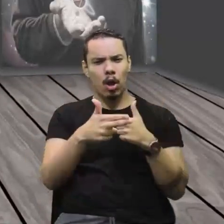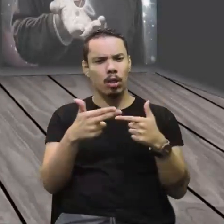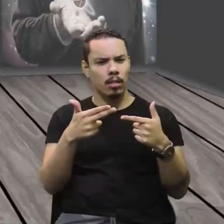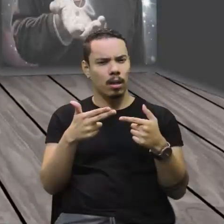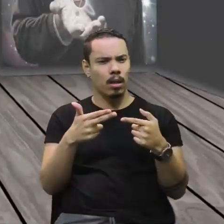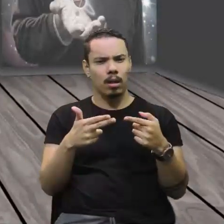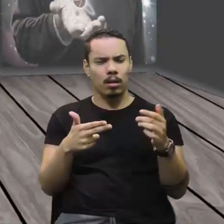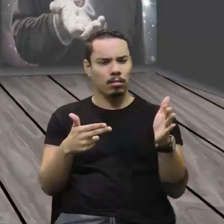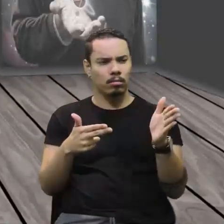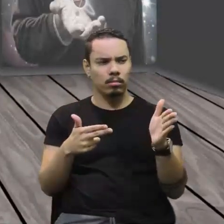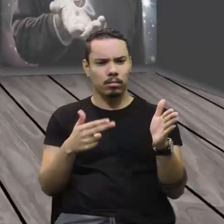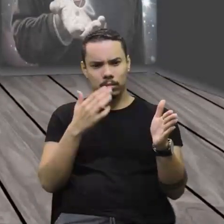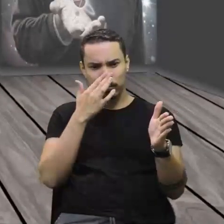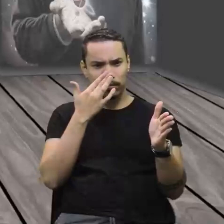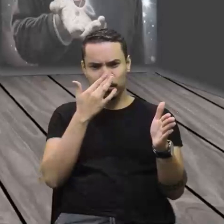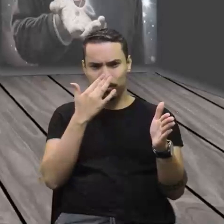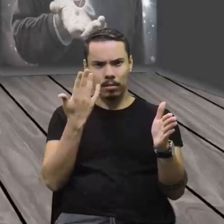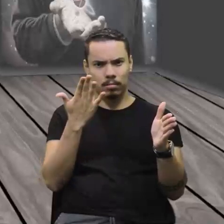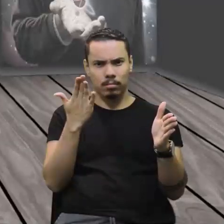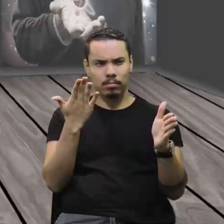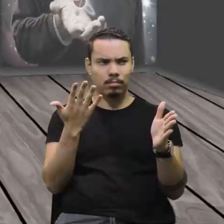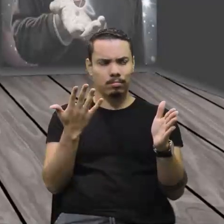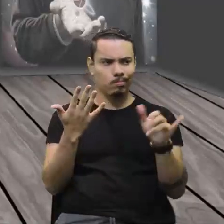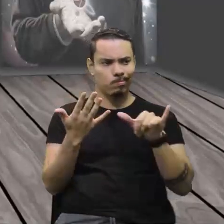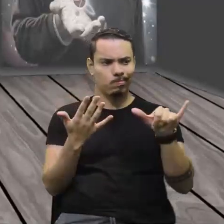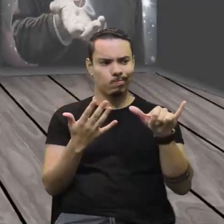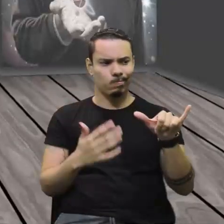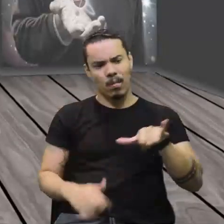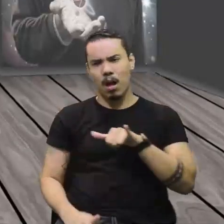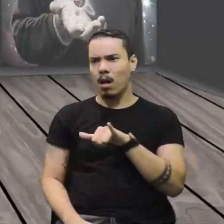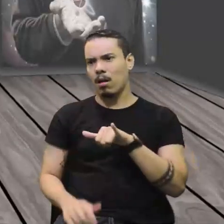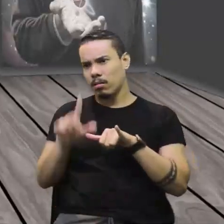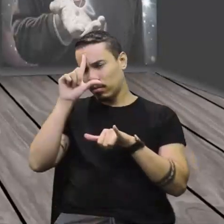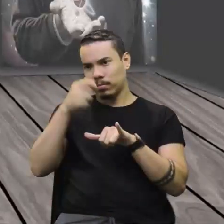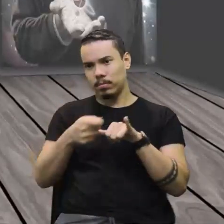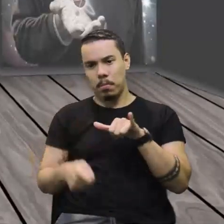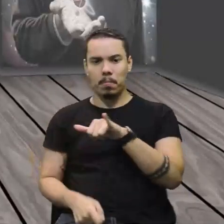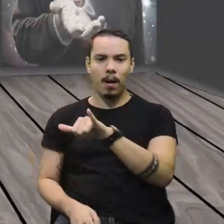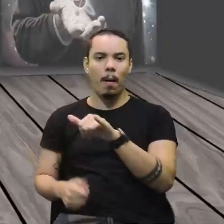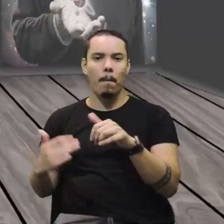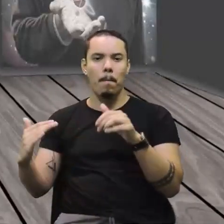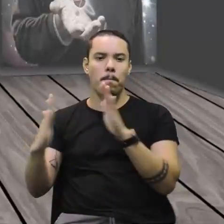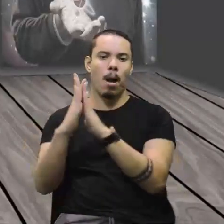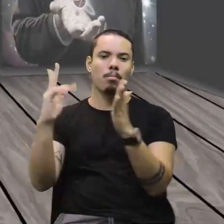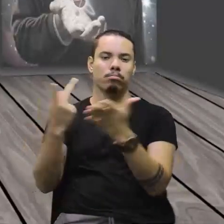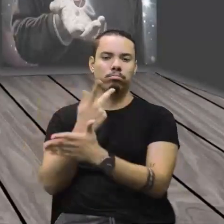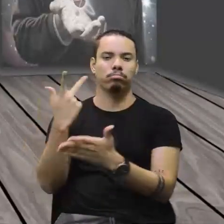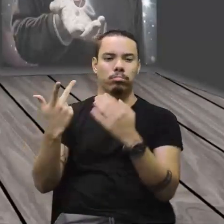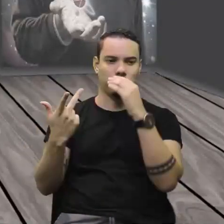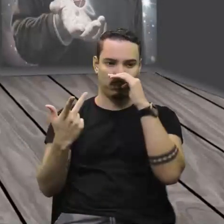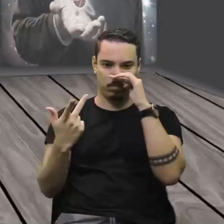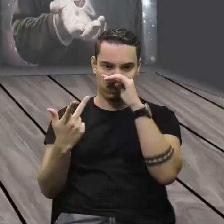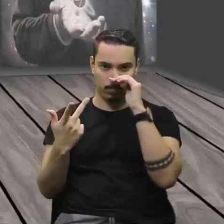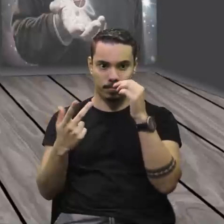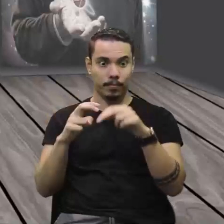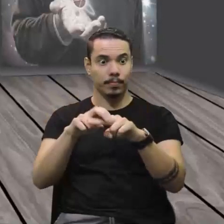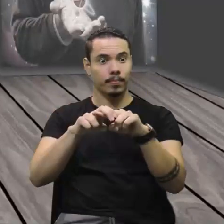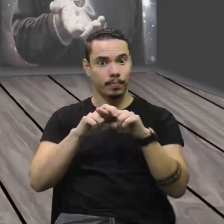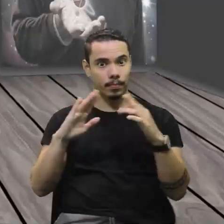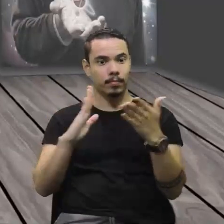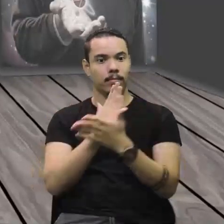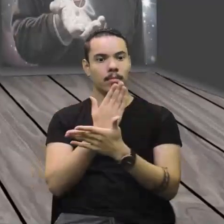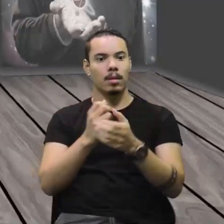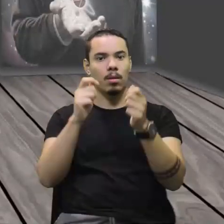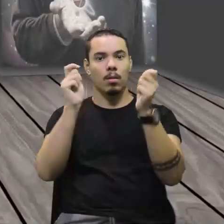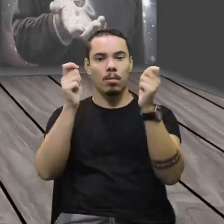aí continua a informação. Aí ele vai para onde que ele vai? Porque é necessário todo aquele equipamento, porque em algumas ocasiões pode